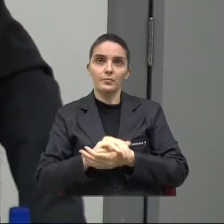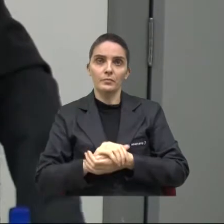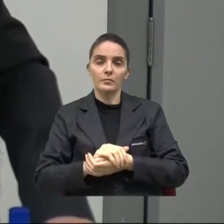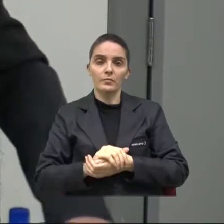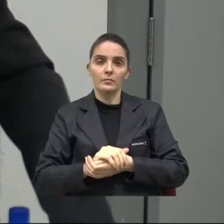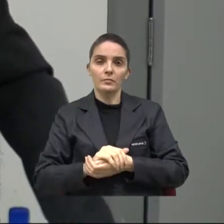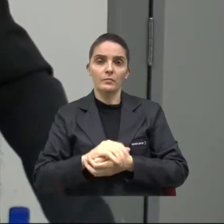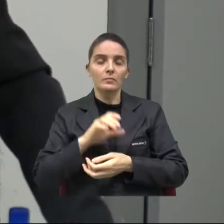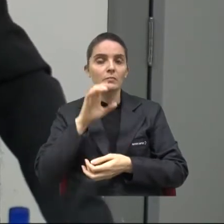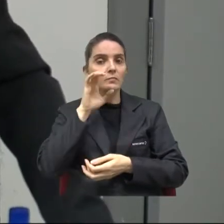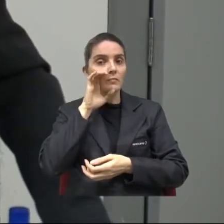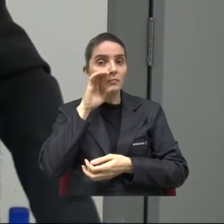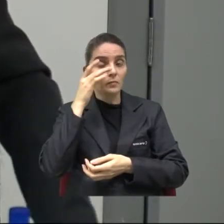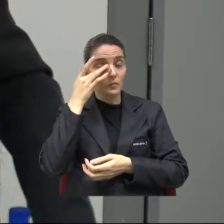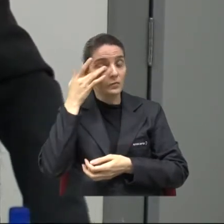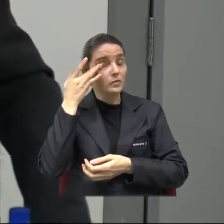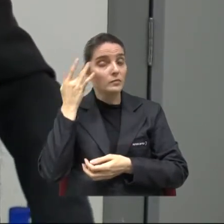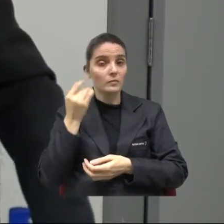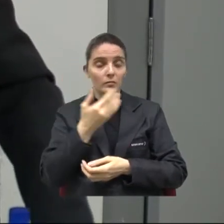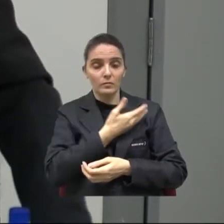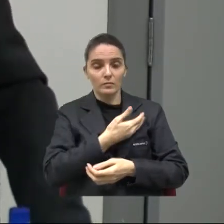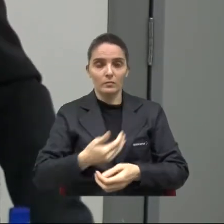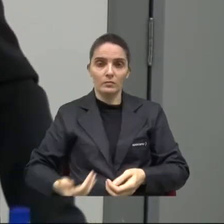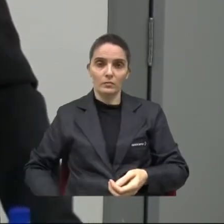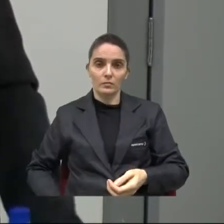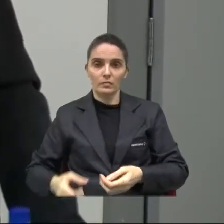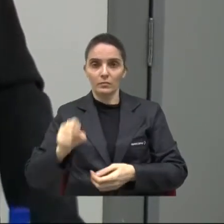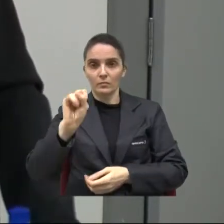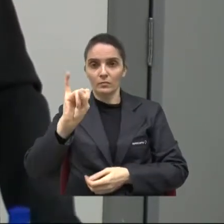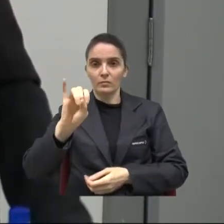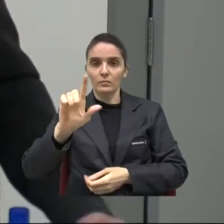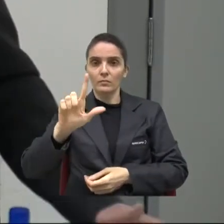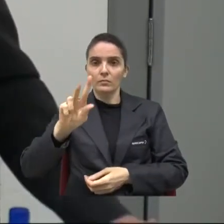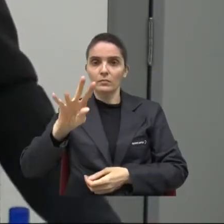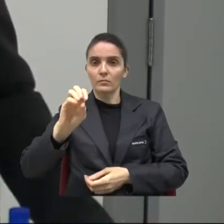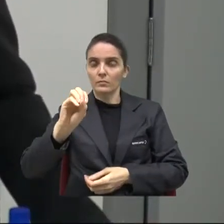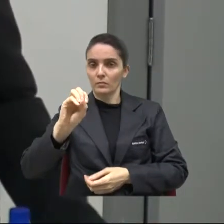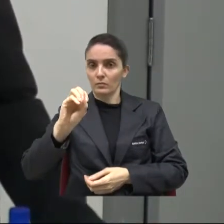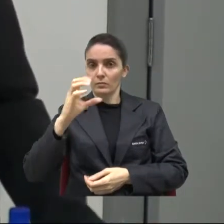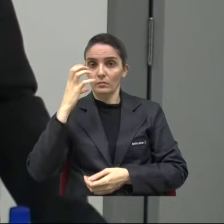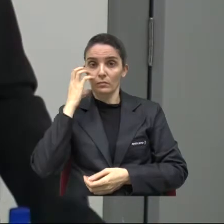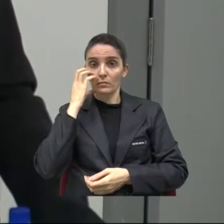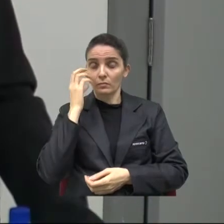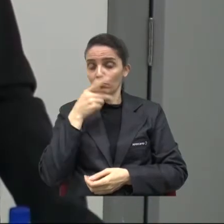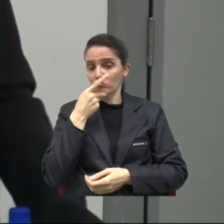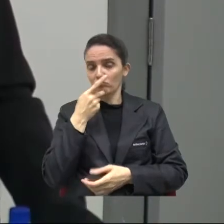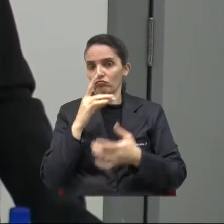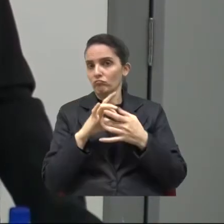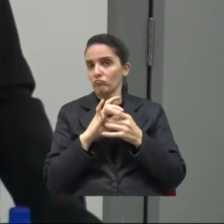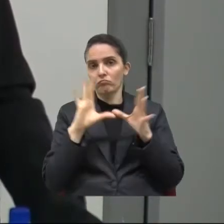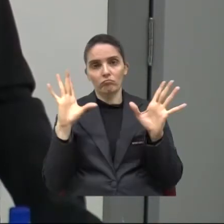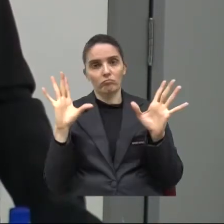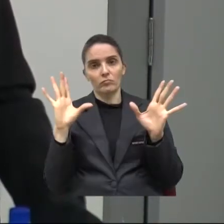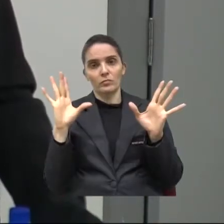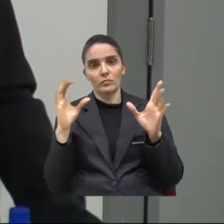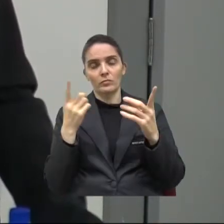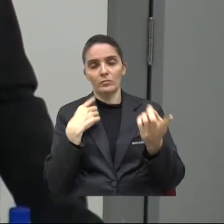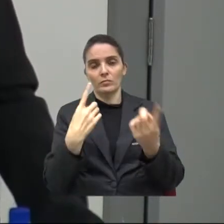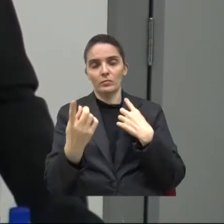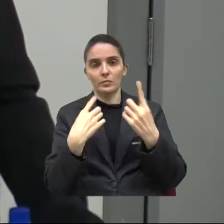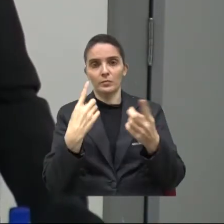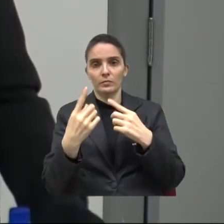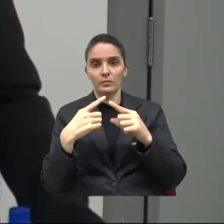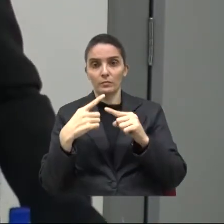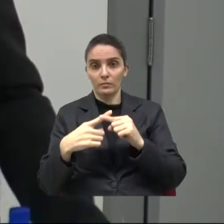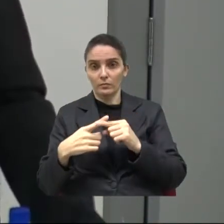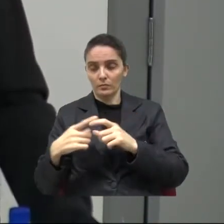Constância Félix, no governo do Silvio, eu me sinto à vontade para falar na avenida, porque o meu consultório